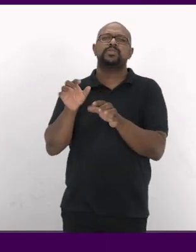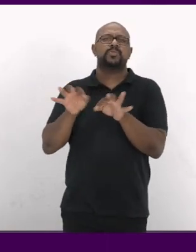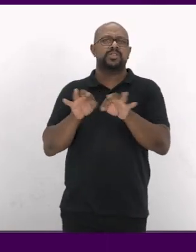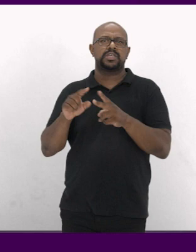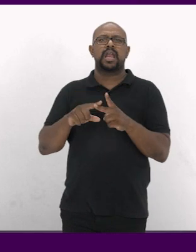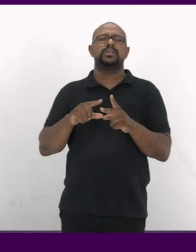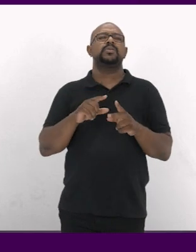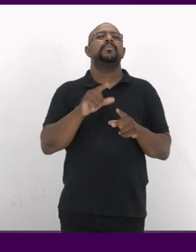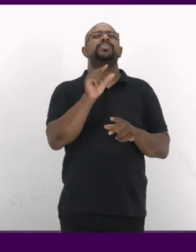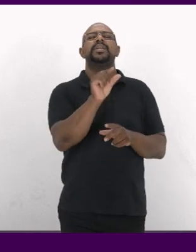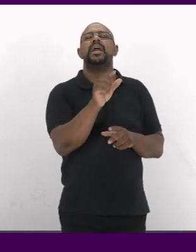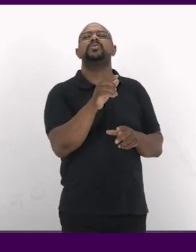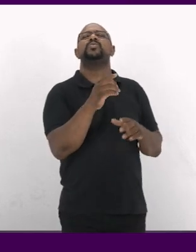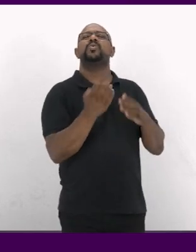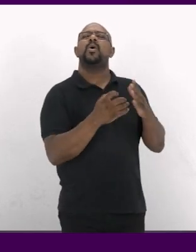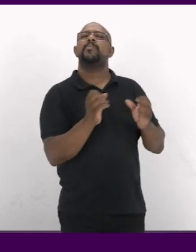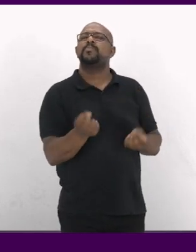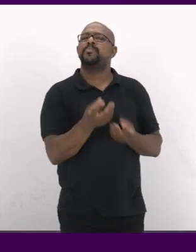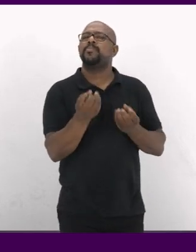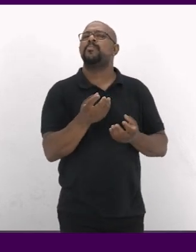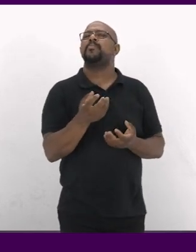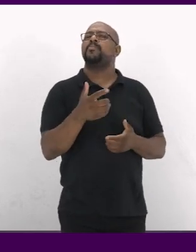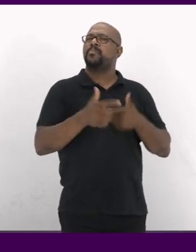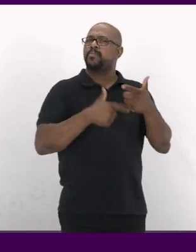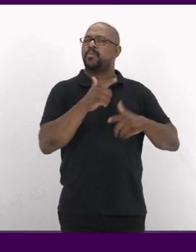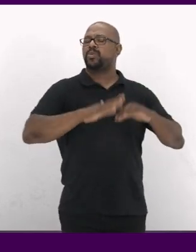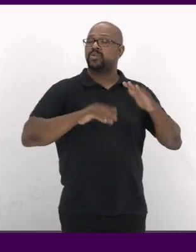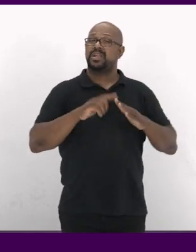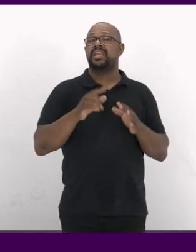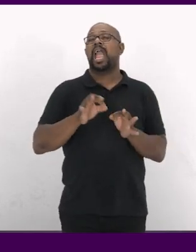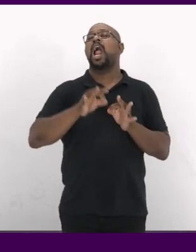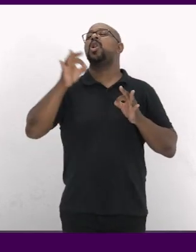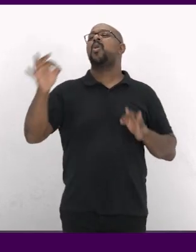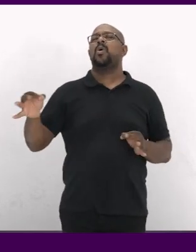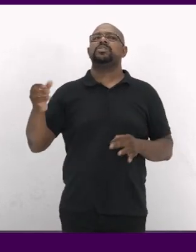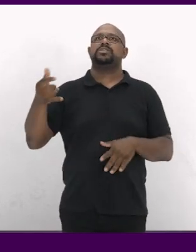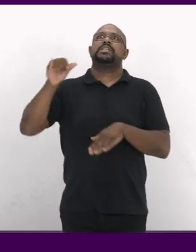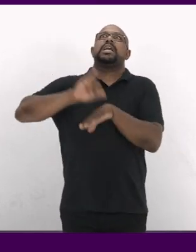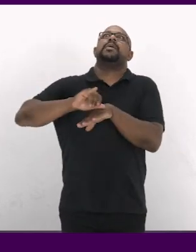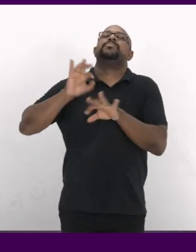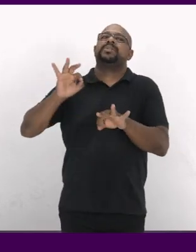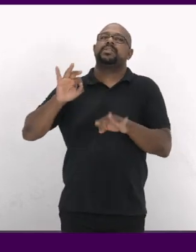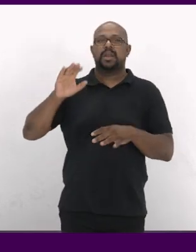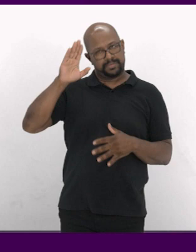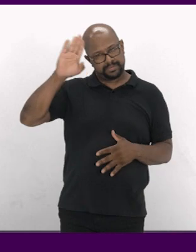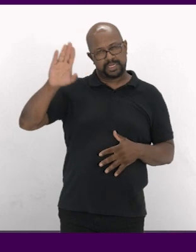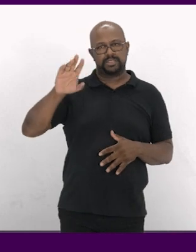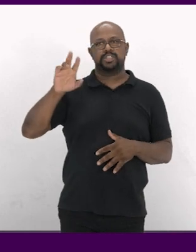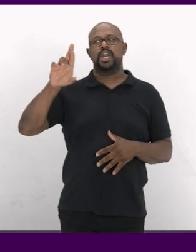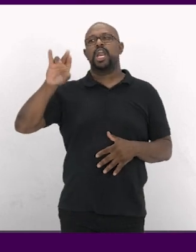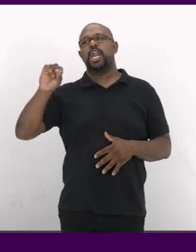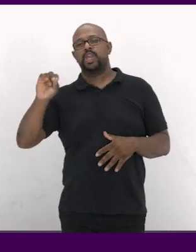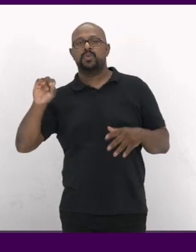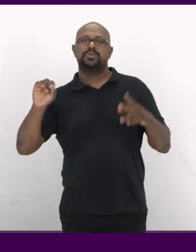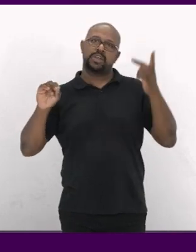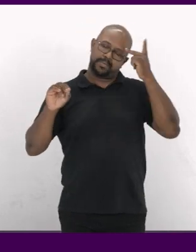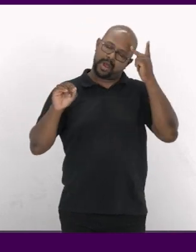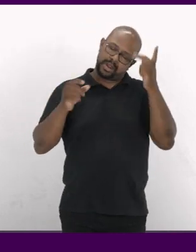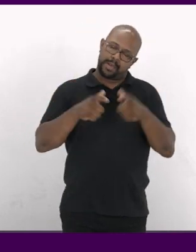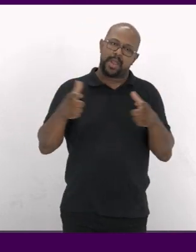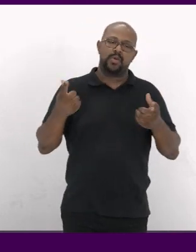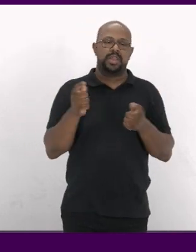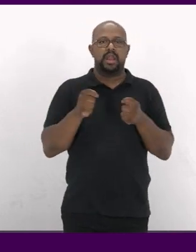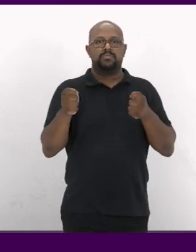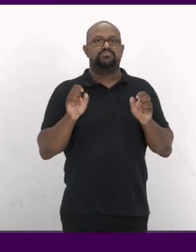projetos, para os pequenos produtores e para os projetos que ocorrem longe dos grandes centros urbanos, especialmente do eixo Rio-São Paulo, onde está a